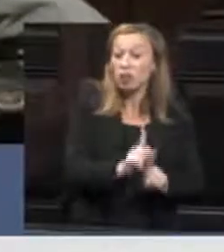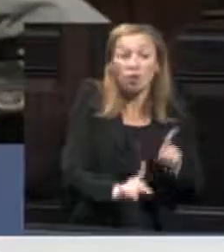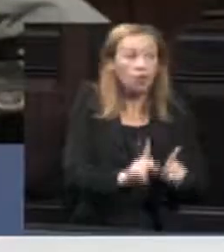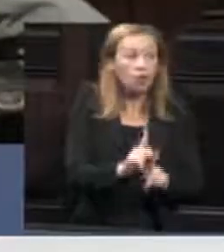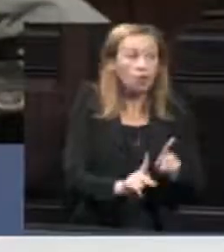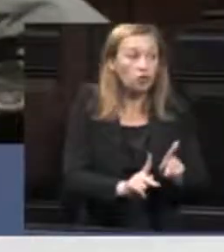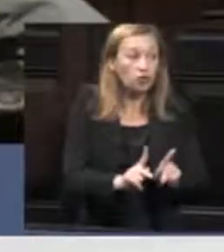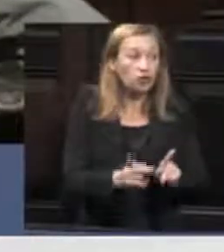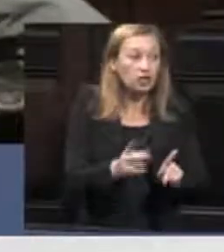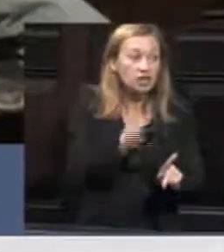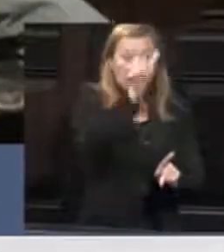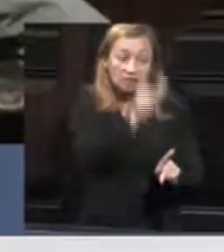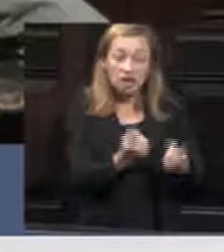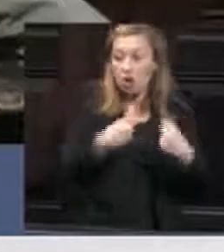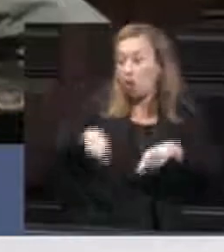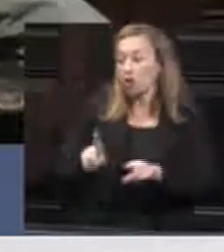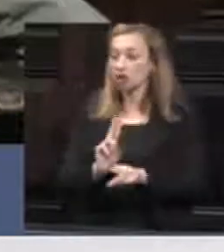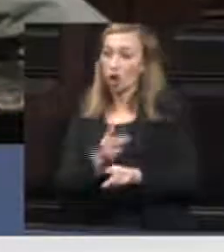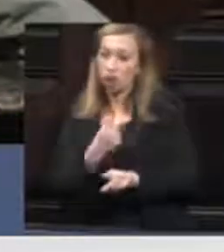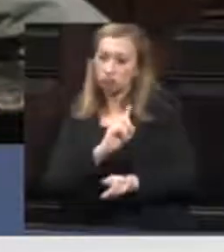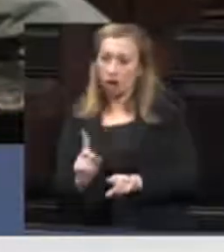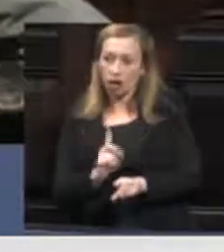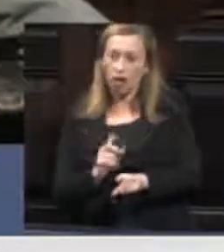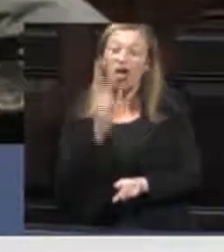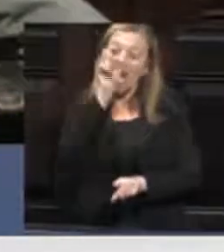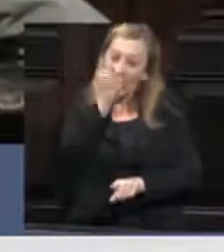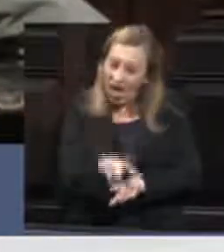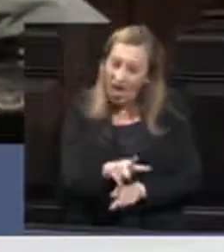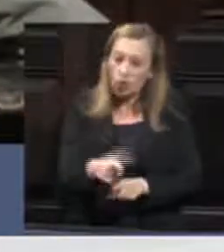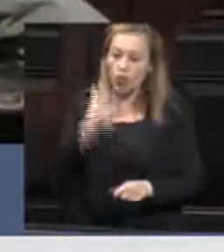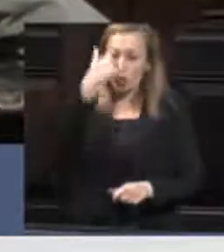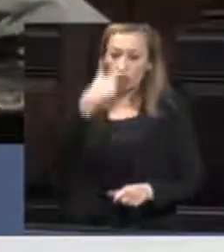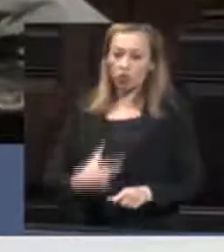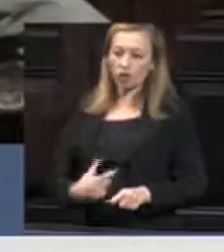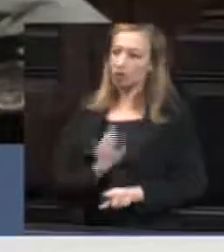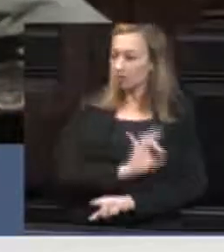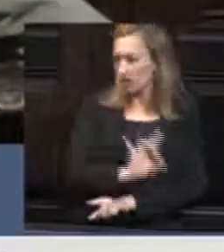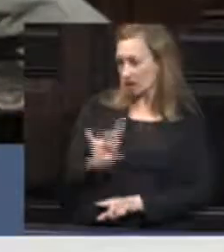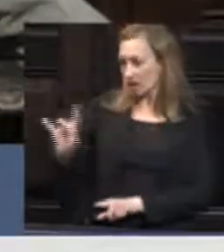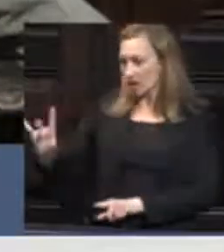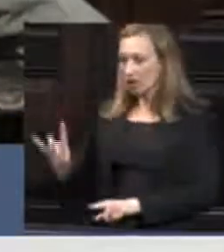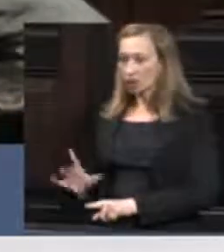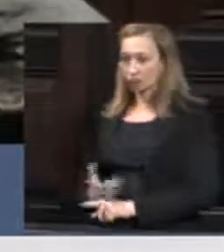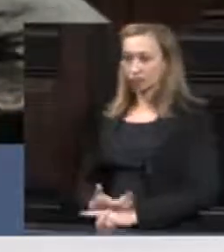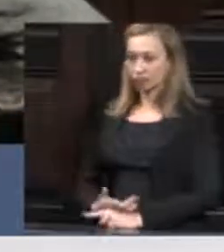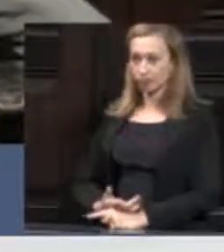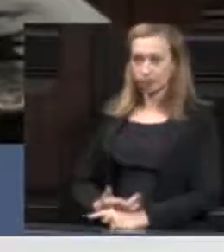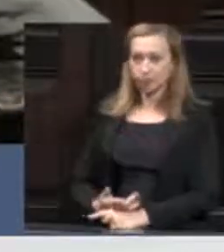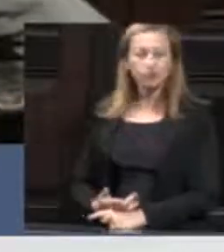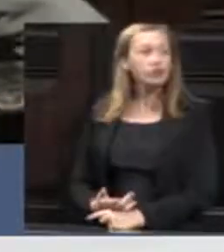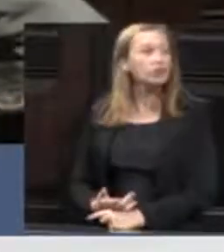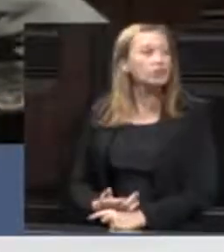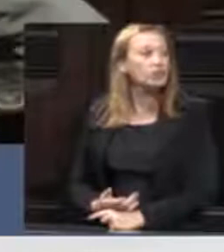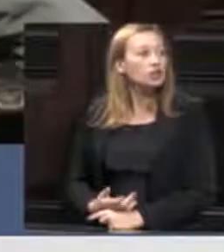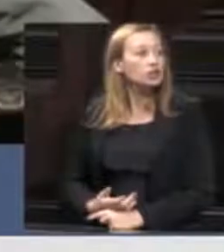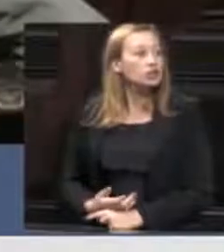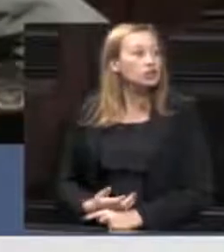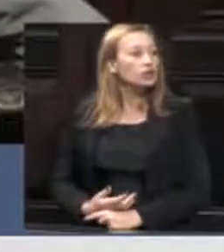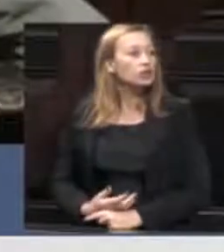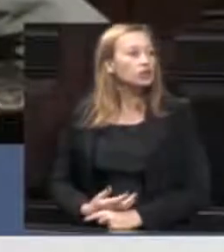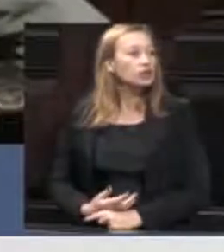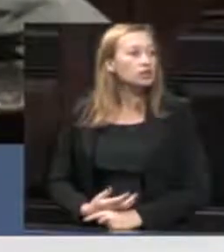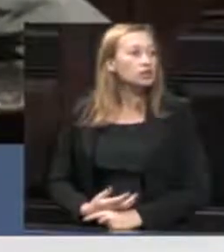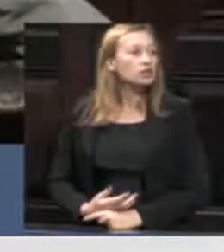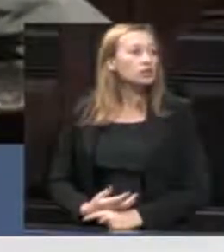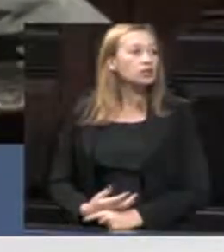ser contra a Assembleia. É o comportamento dela. Senão a gente vai falsear o real